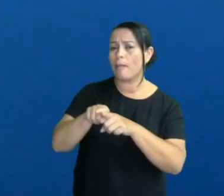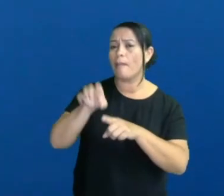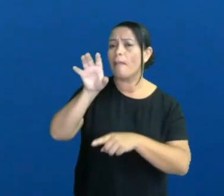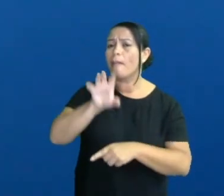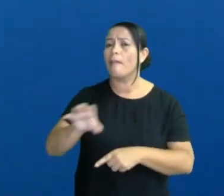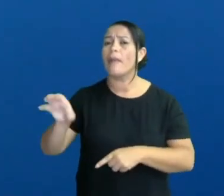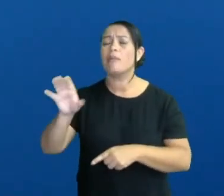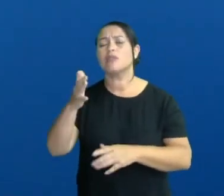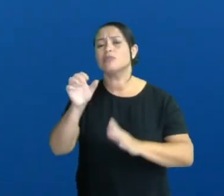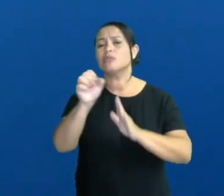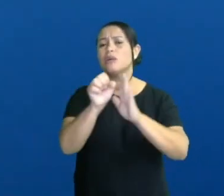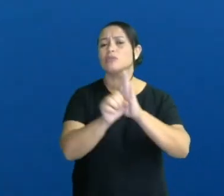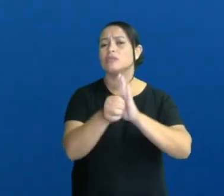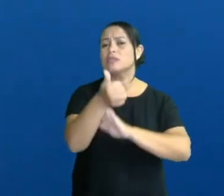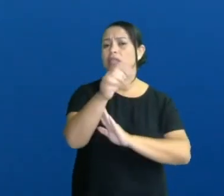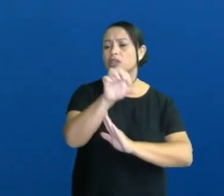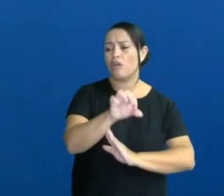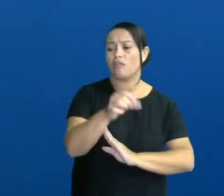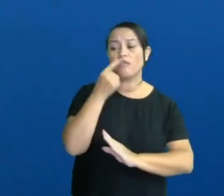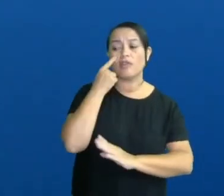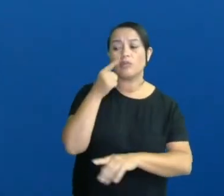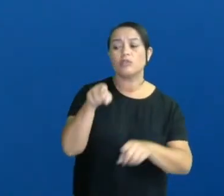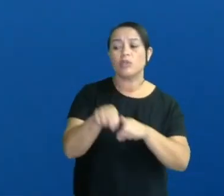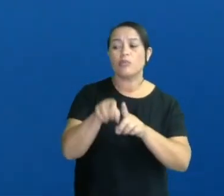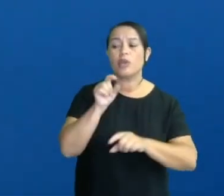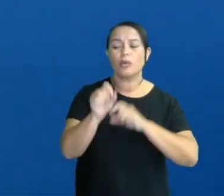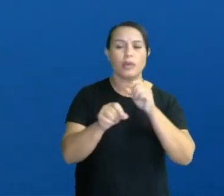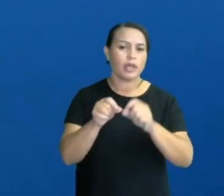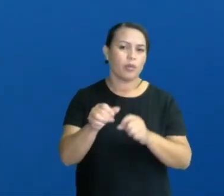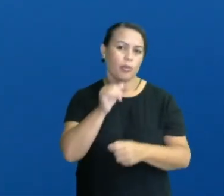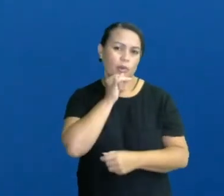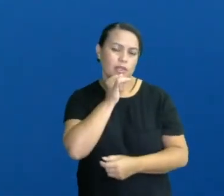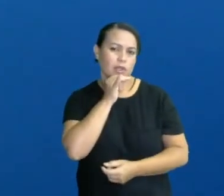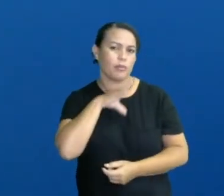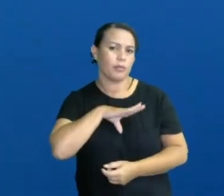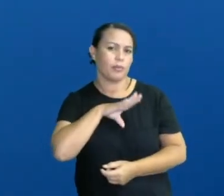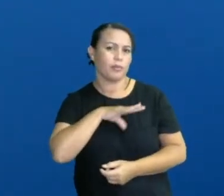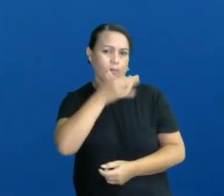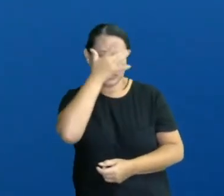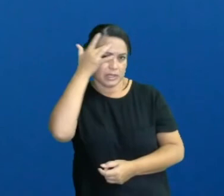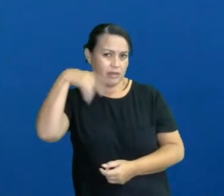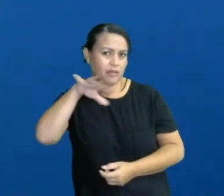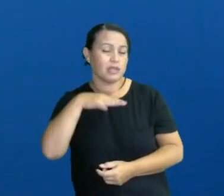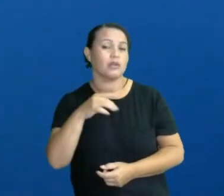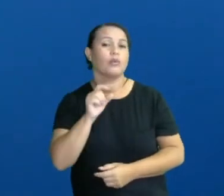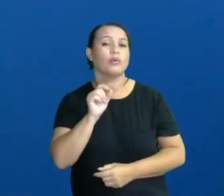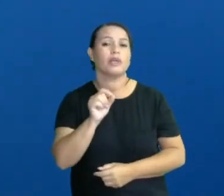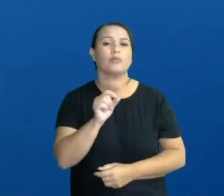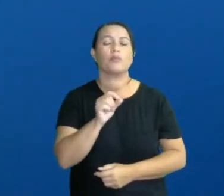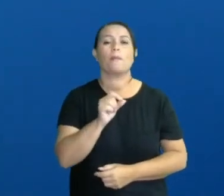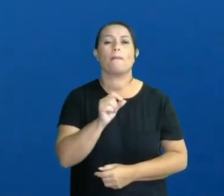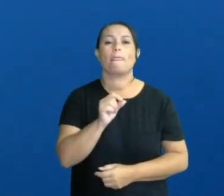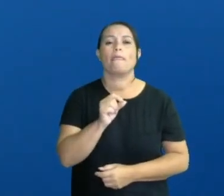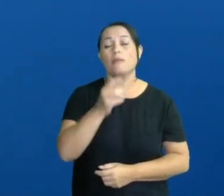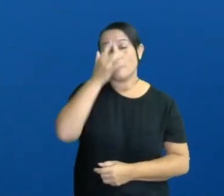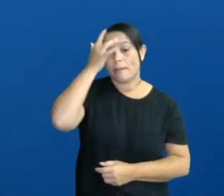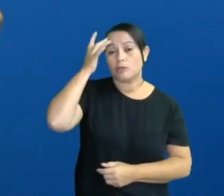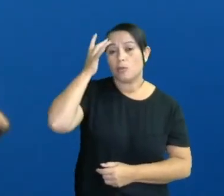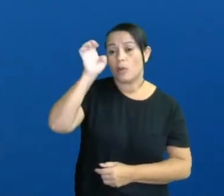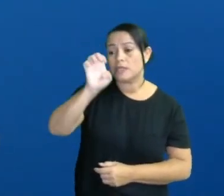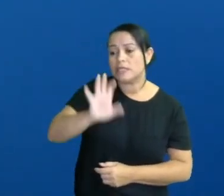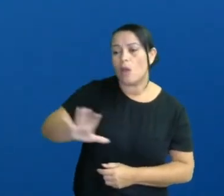no século XIX. A gente vê, por exemplo, pessoal, quando os